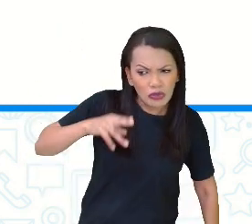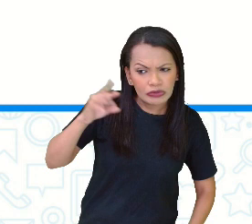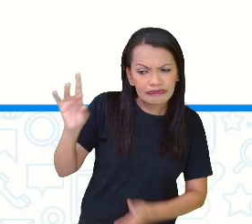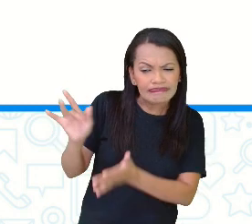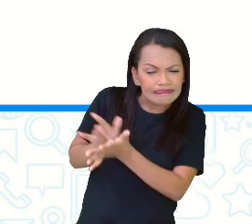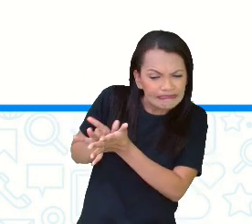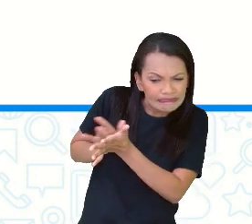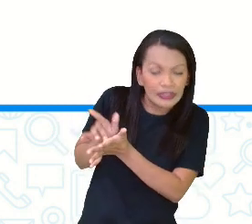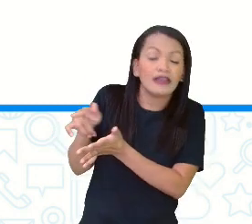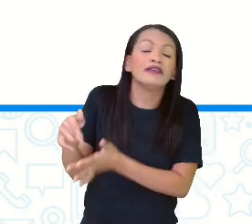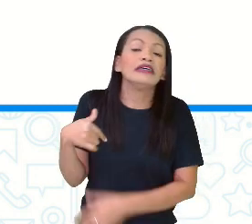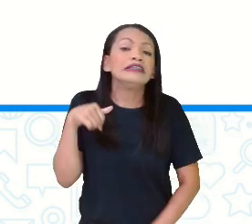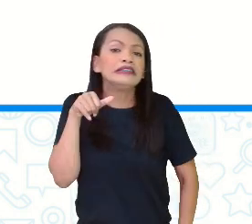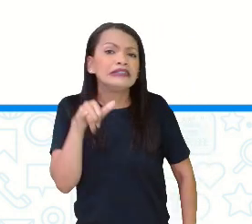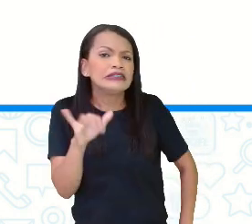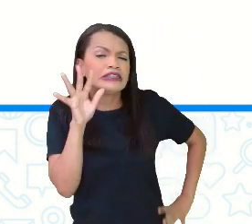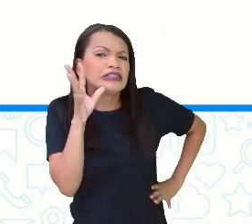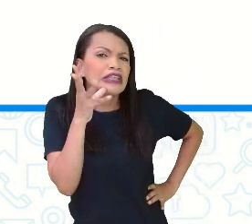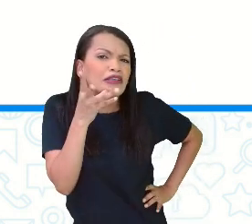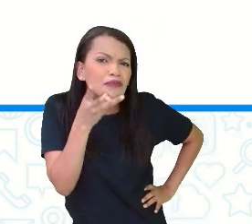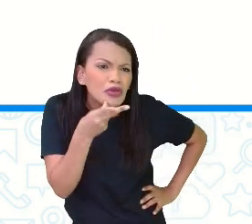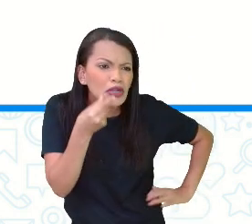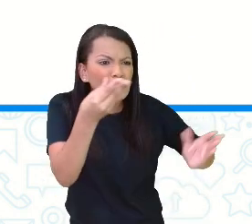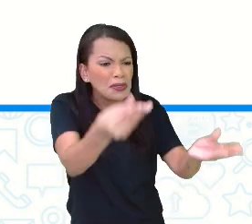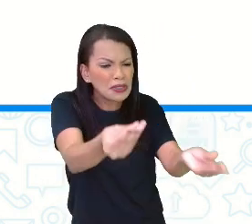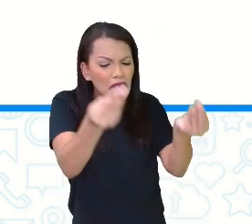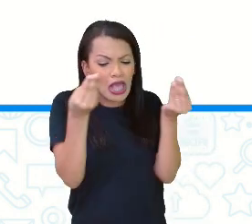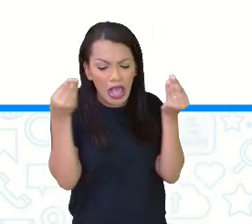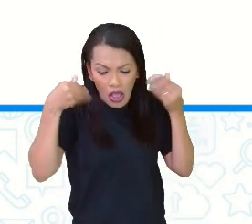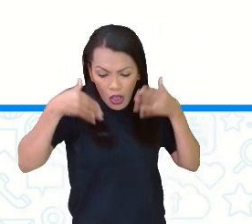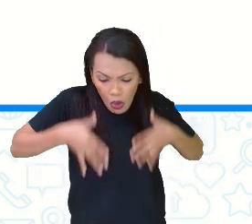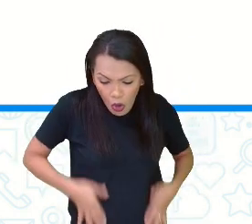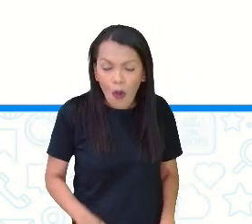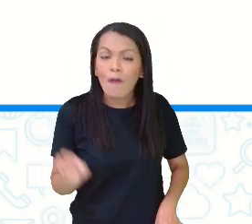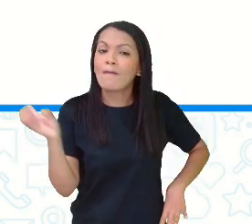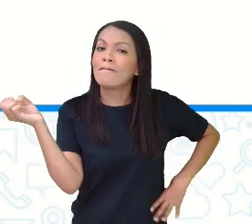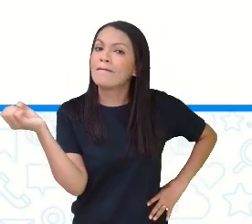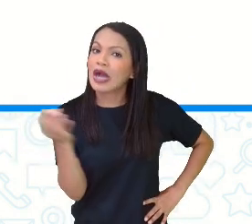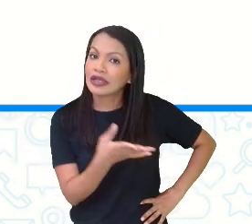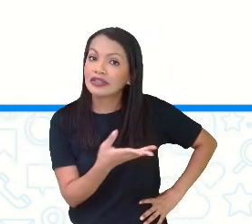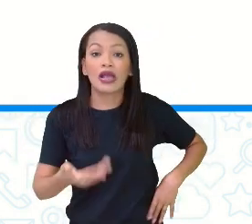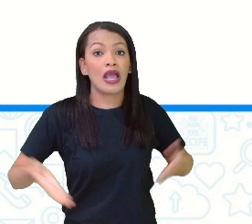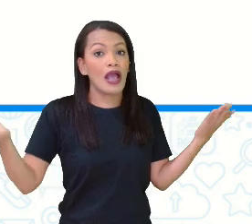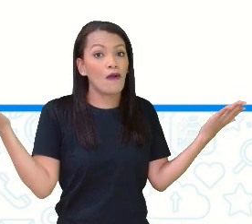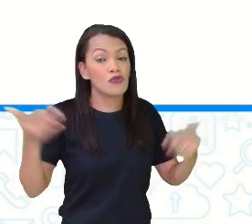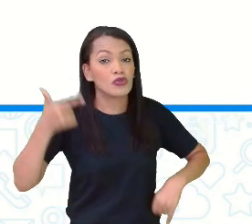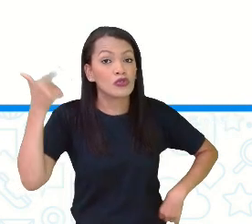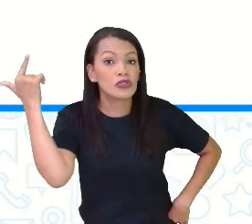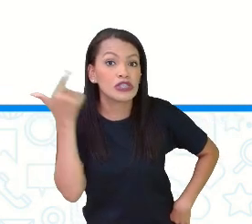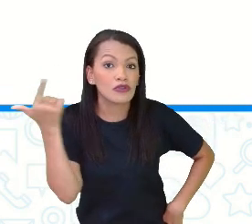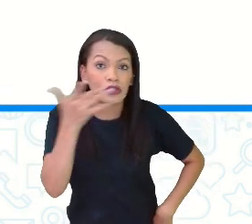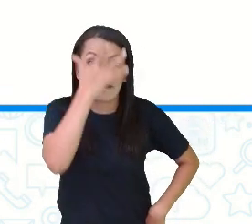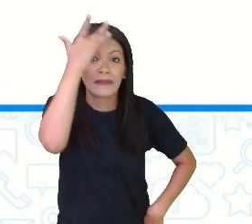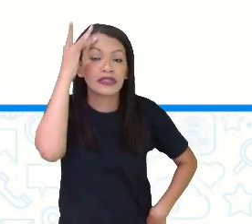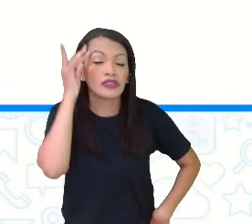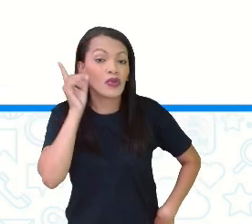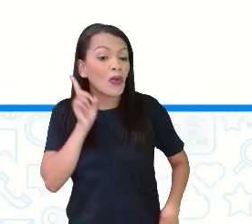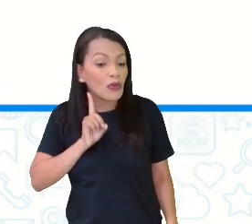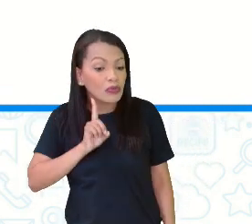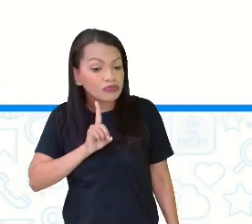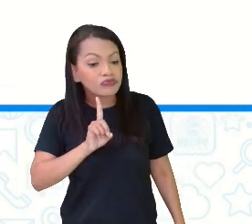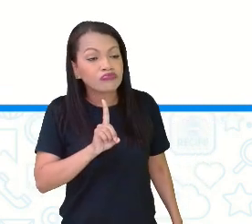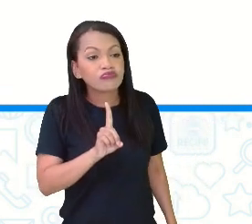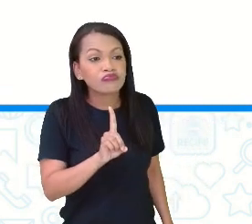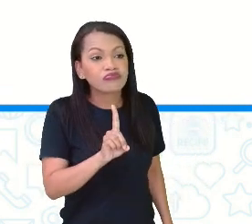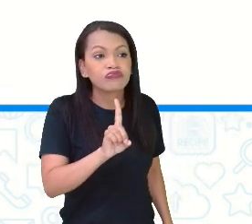se eles demorariam muito para entregar o tecido. A este segundo enviado aconteceu a mesma coisa que com o